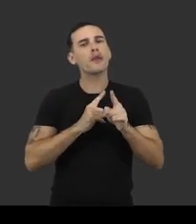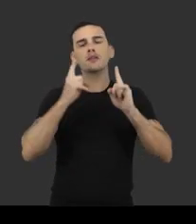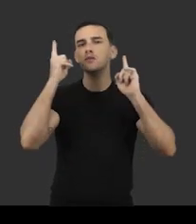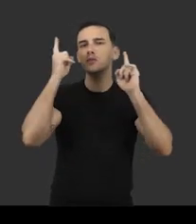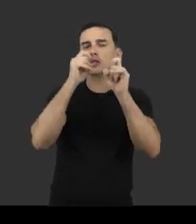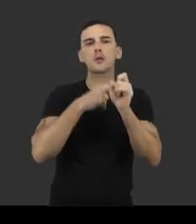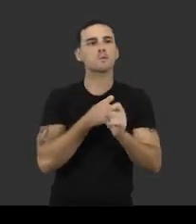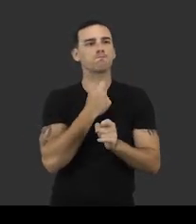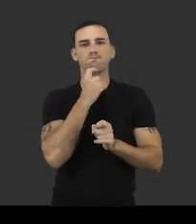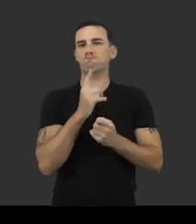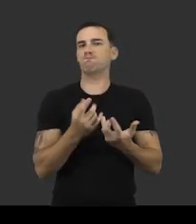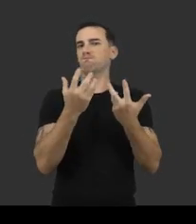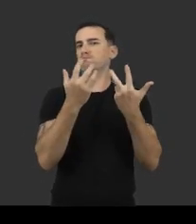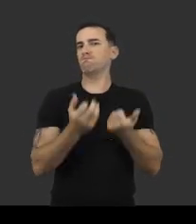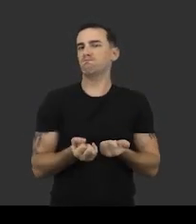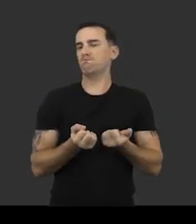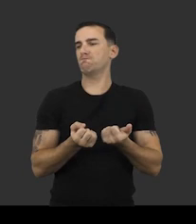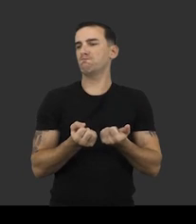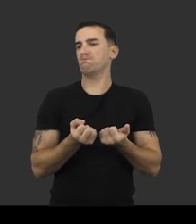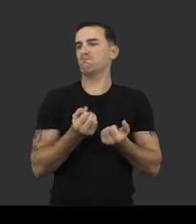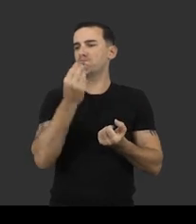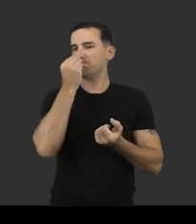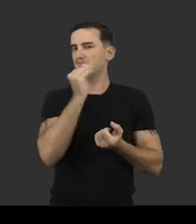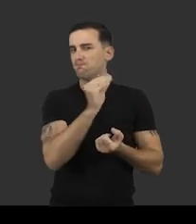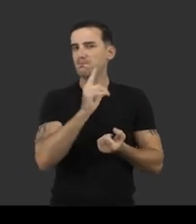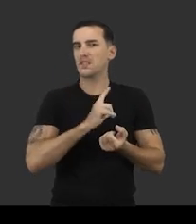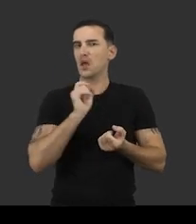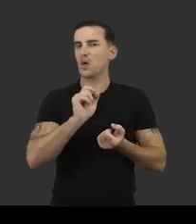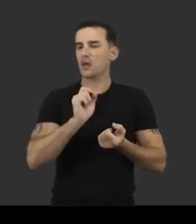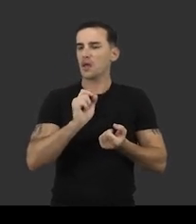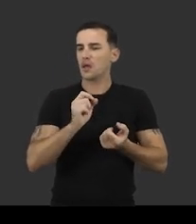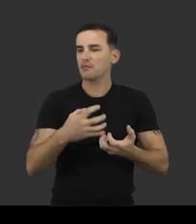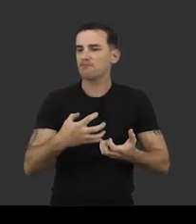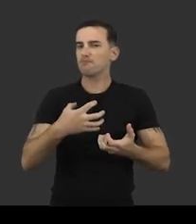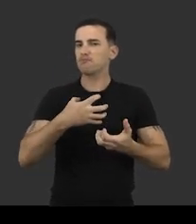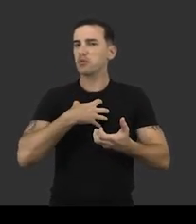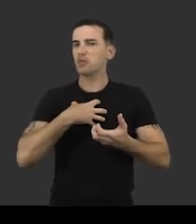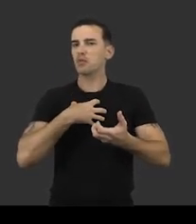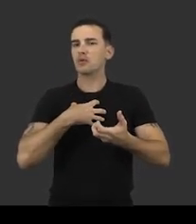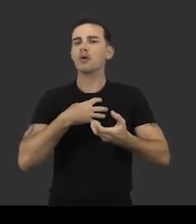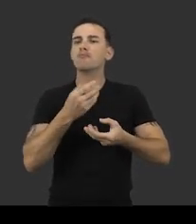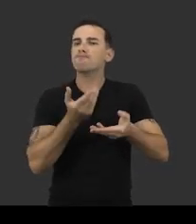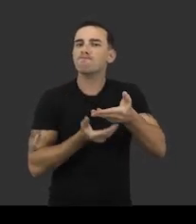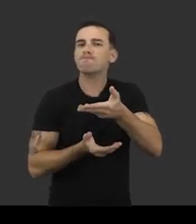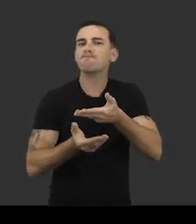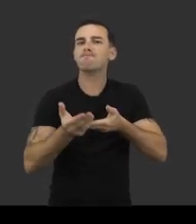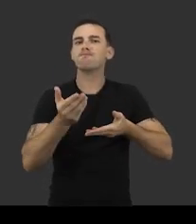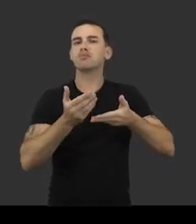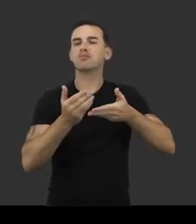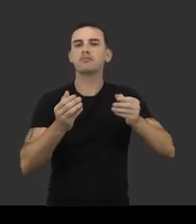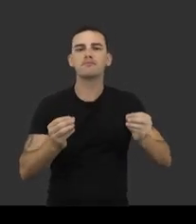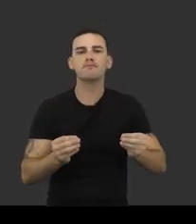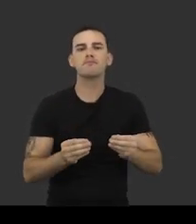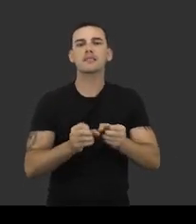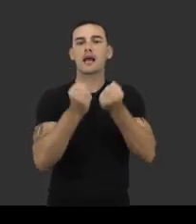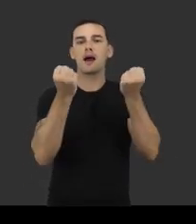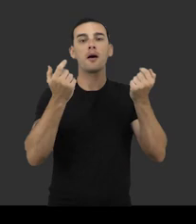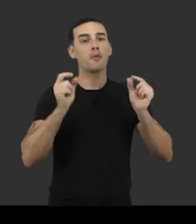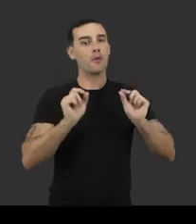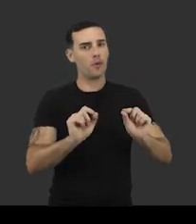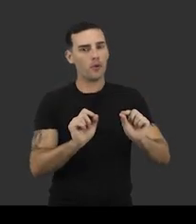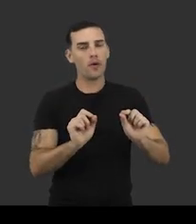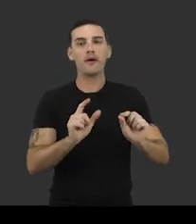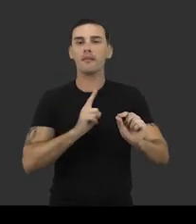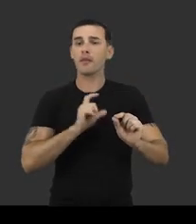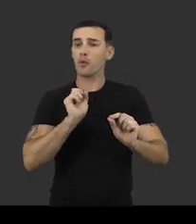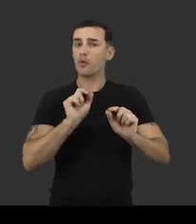de aceitar em, por exemplo, o distúrbio de integração sensorial, sabe? Então, o